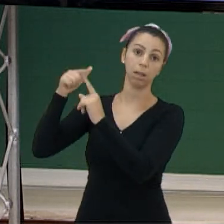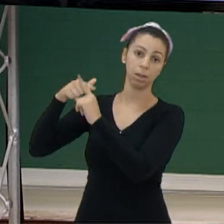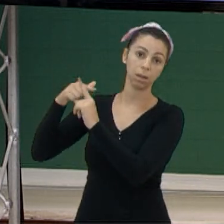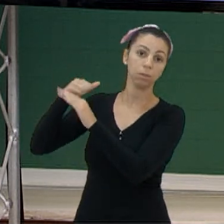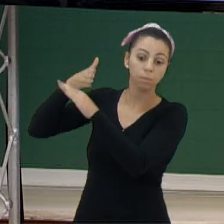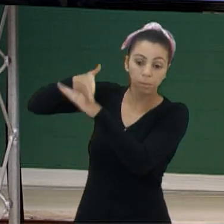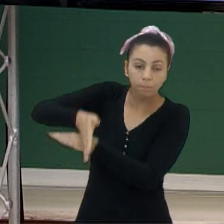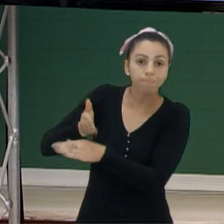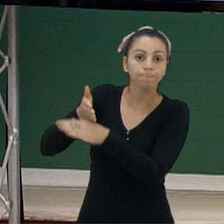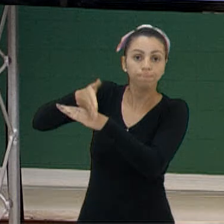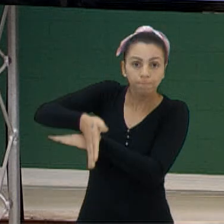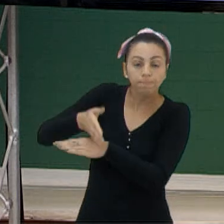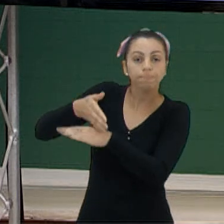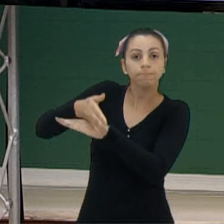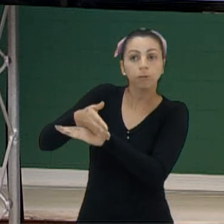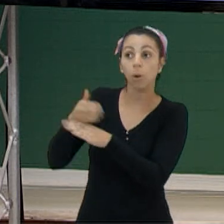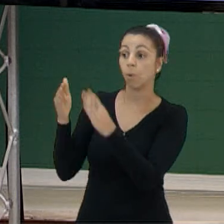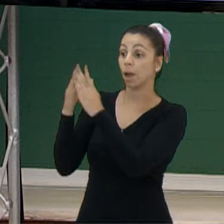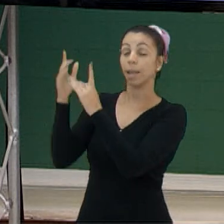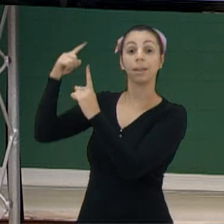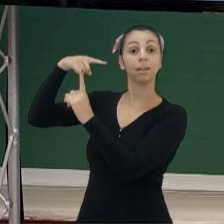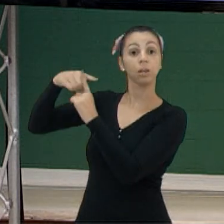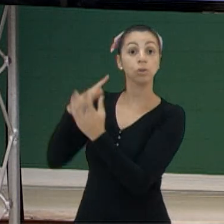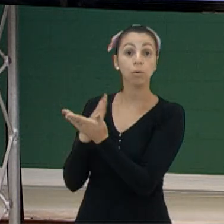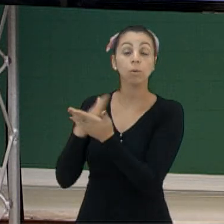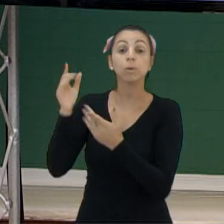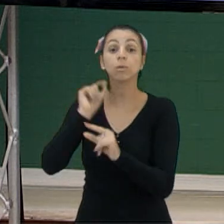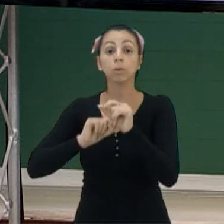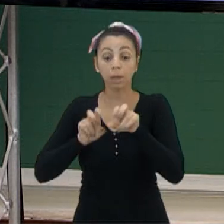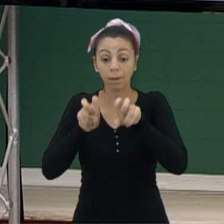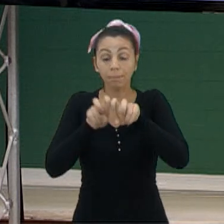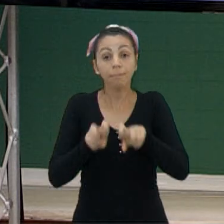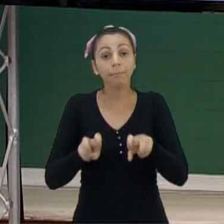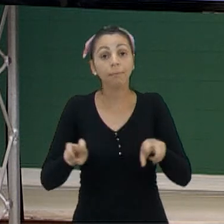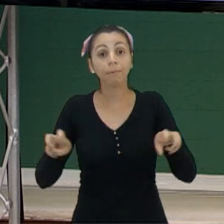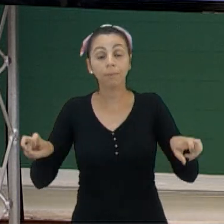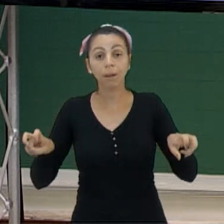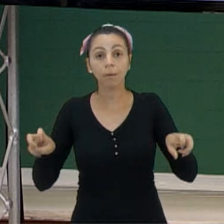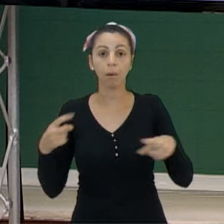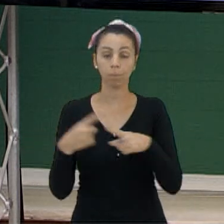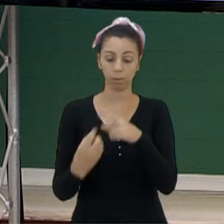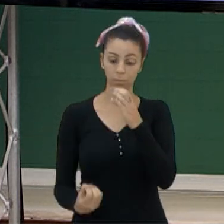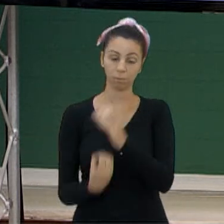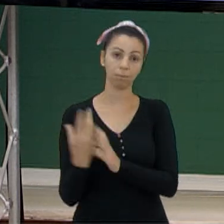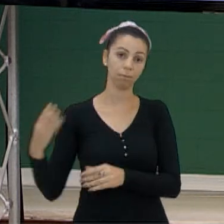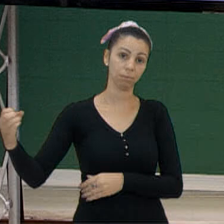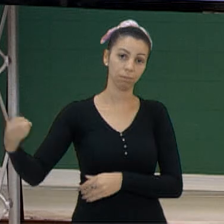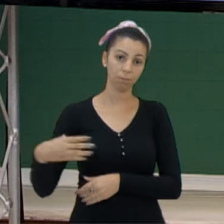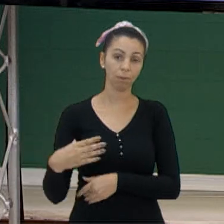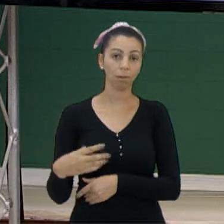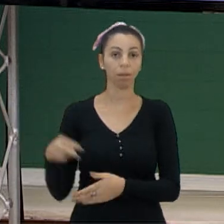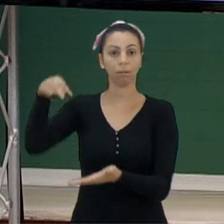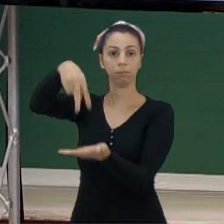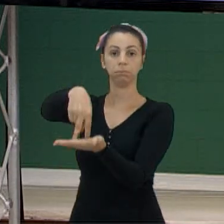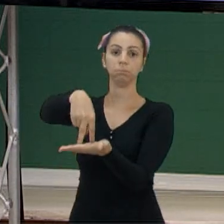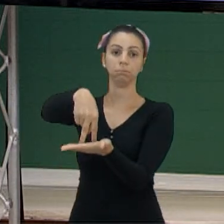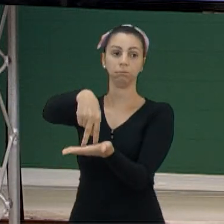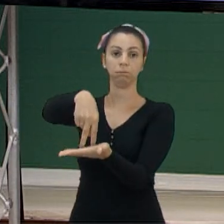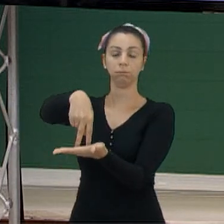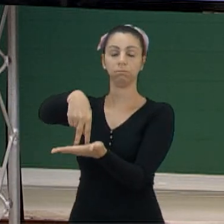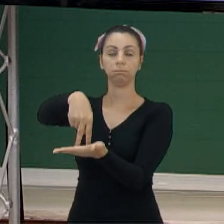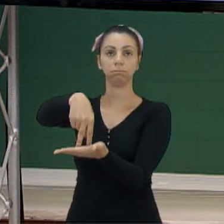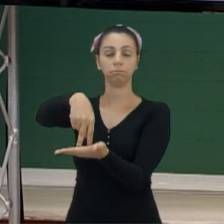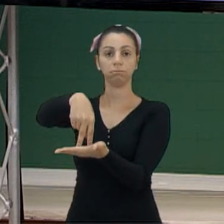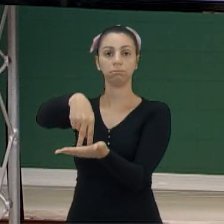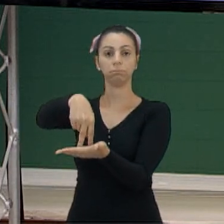Trento que as igrejas começaram a ter bancos. Porque no Renascimento, você ficava em pé. O Capela